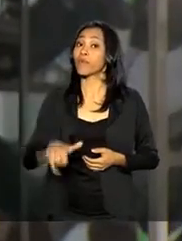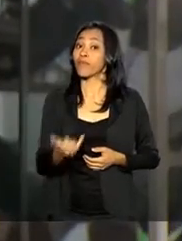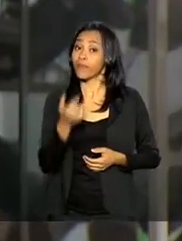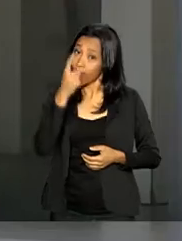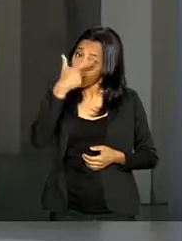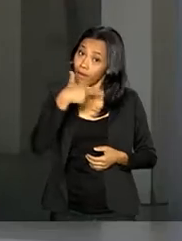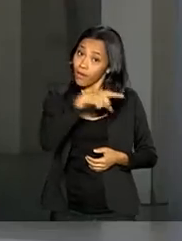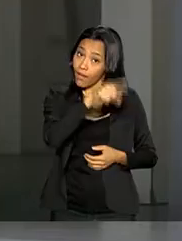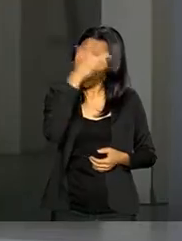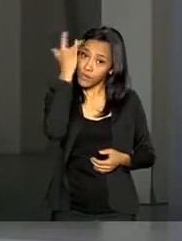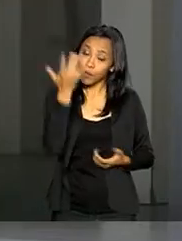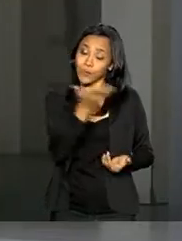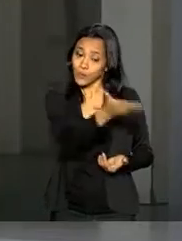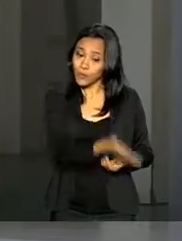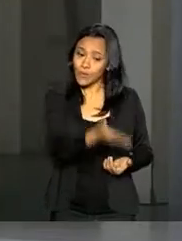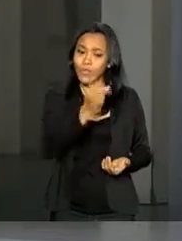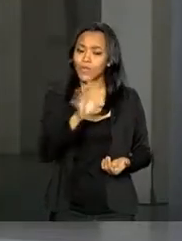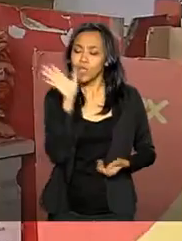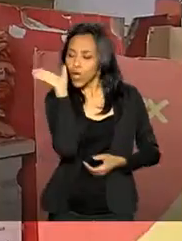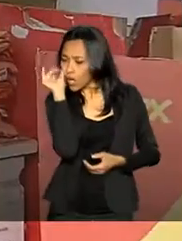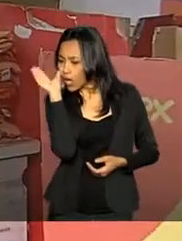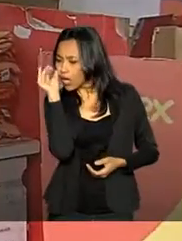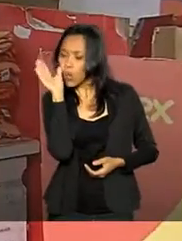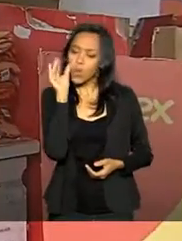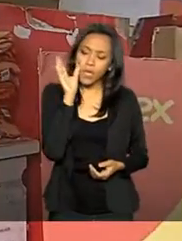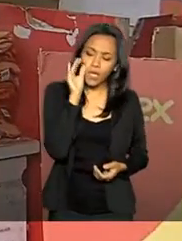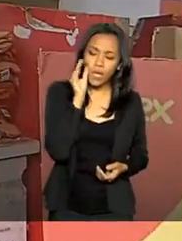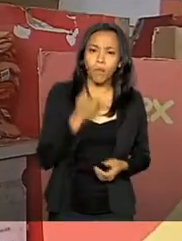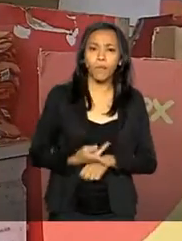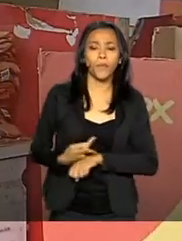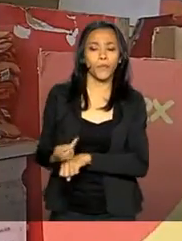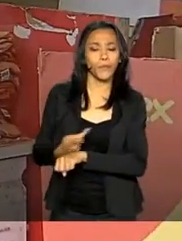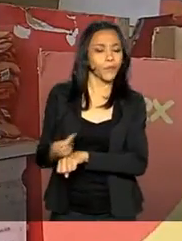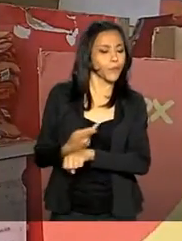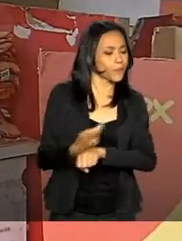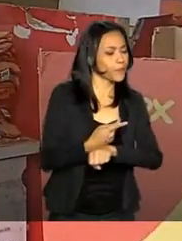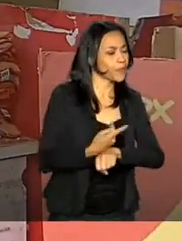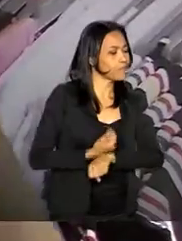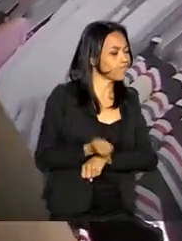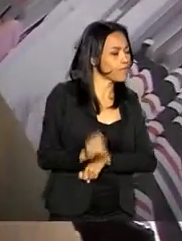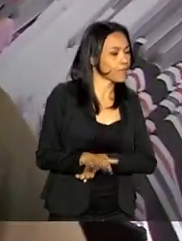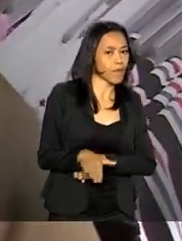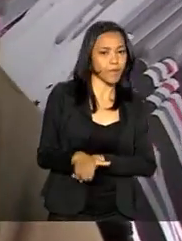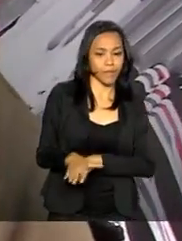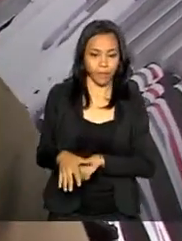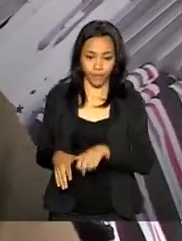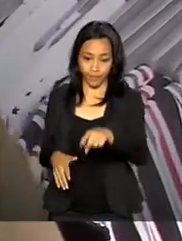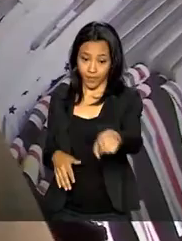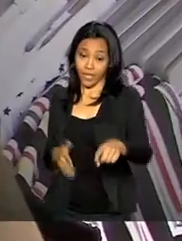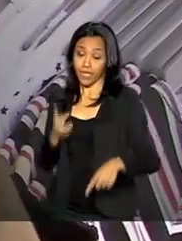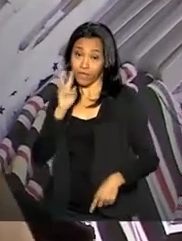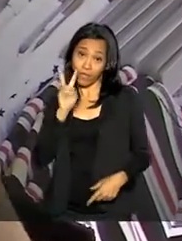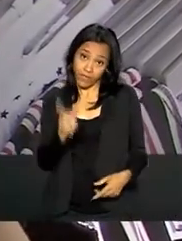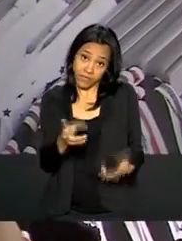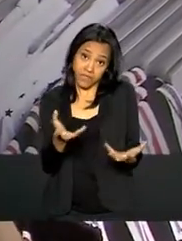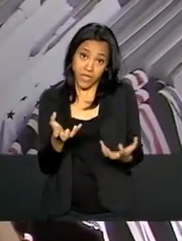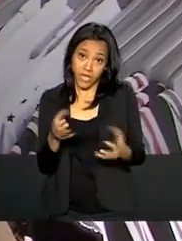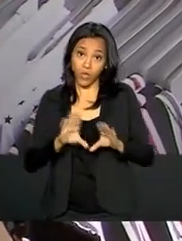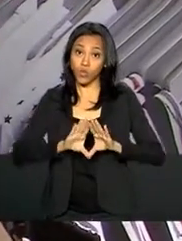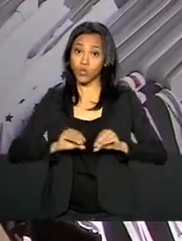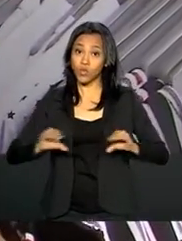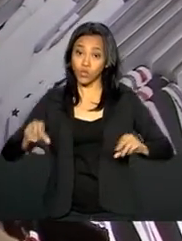consumidor nem que seja apenas para dar uma olhadinha em busca de alguma pechincha tava querendo um sofá para mim né